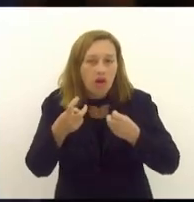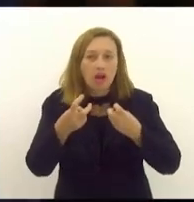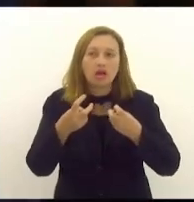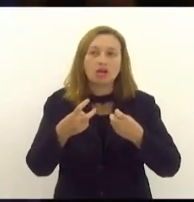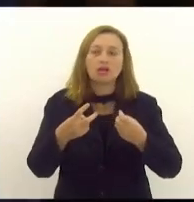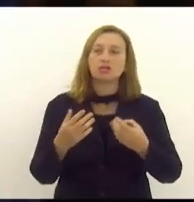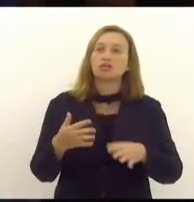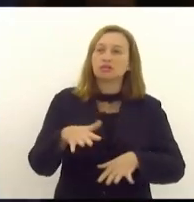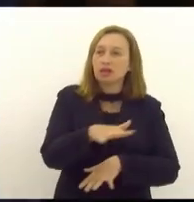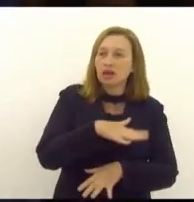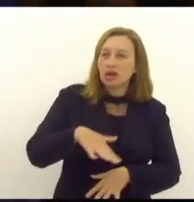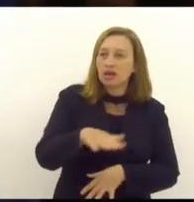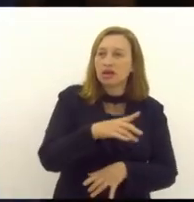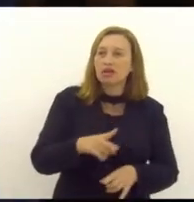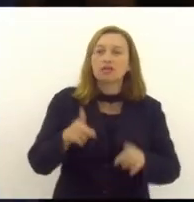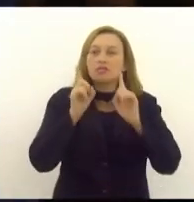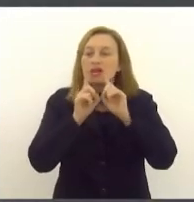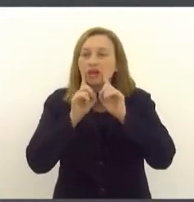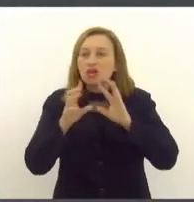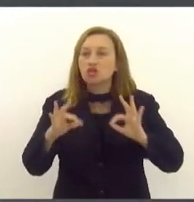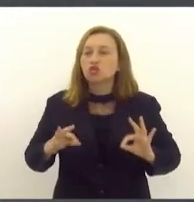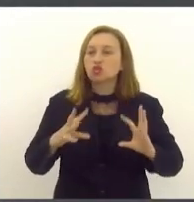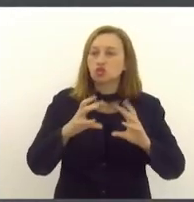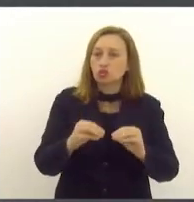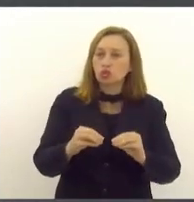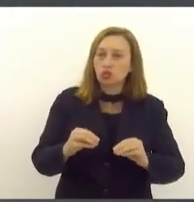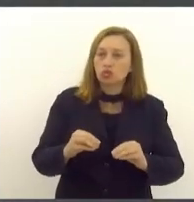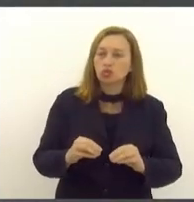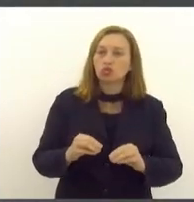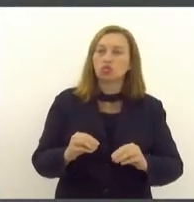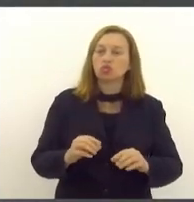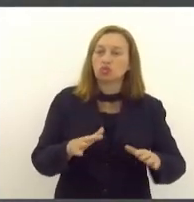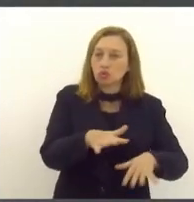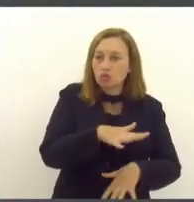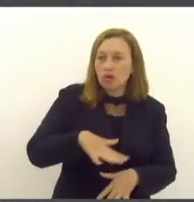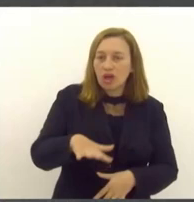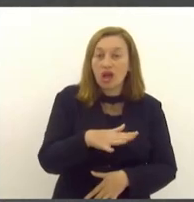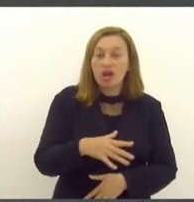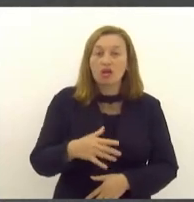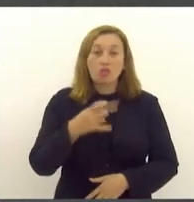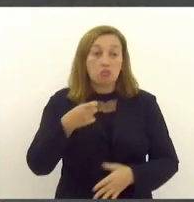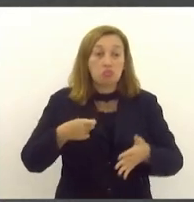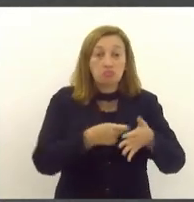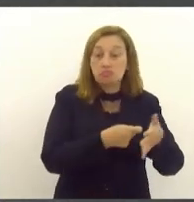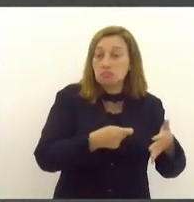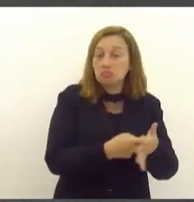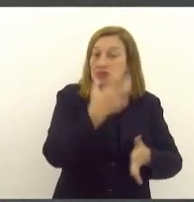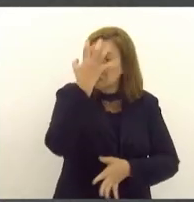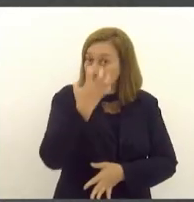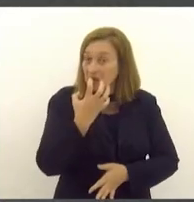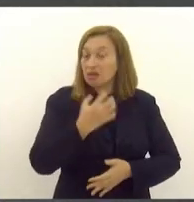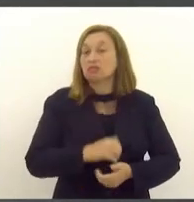região de Maricá de todo em torno se estendendo a região dos lagos traz uma denúncia gravíssima